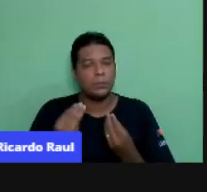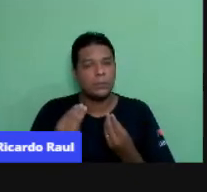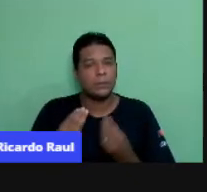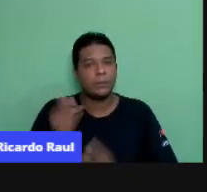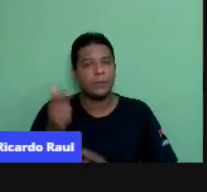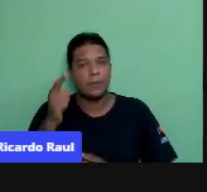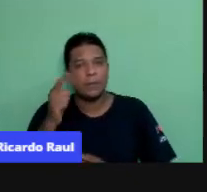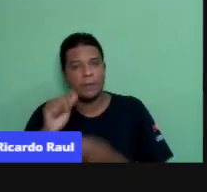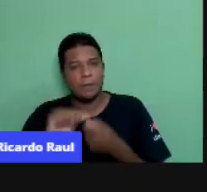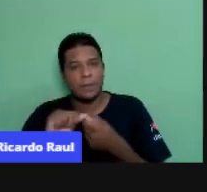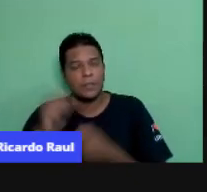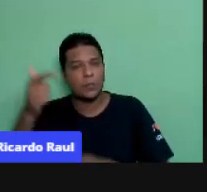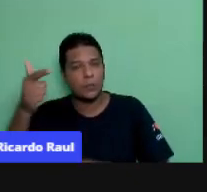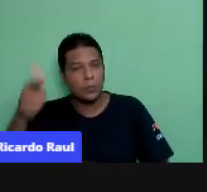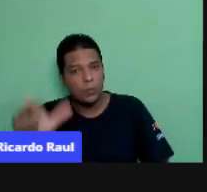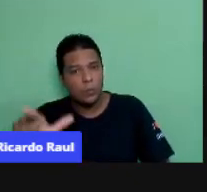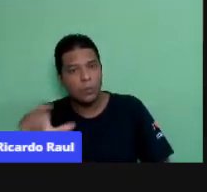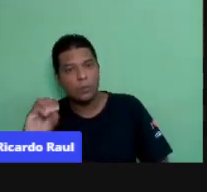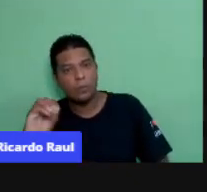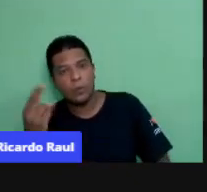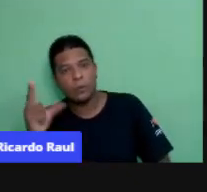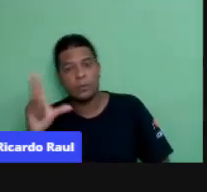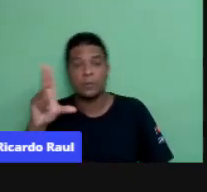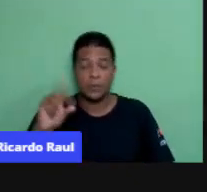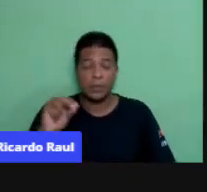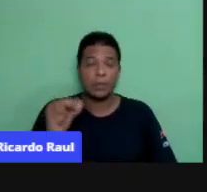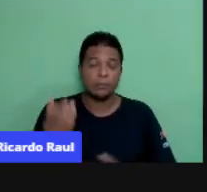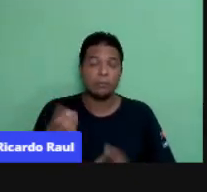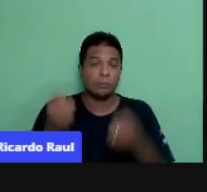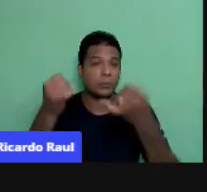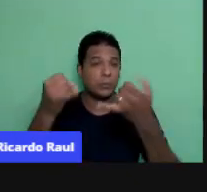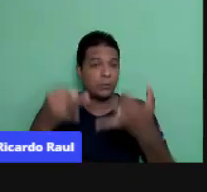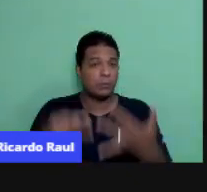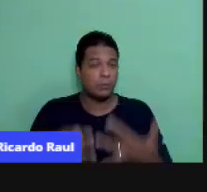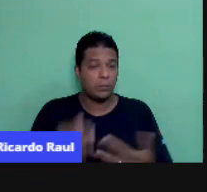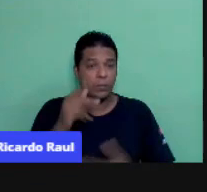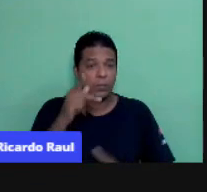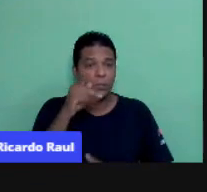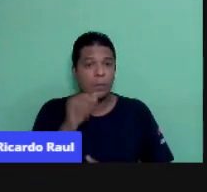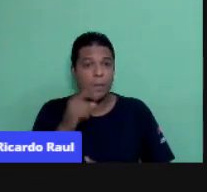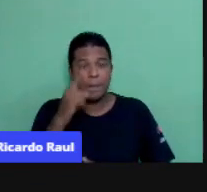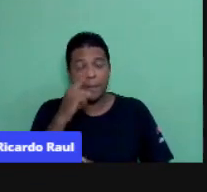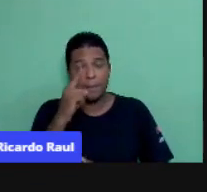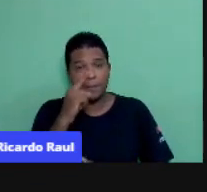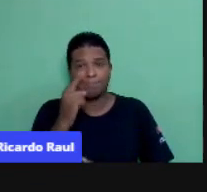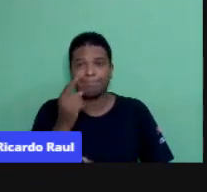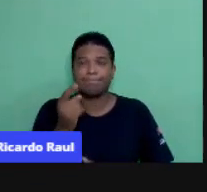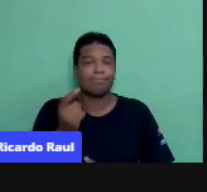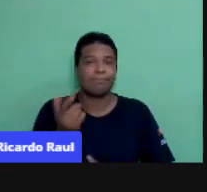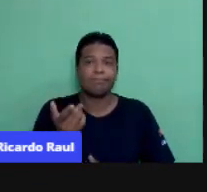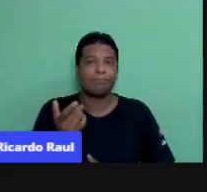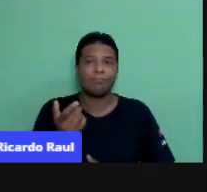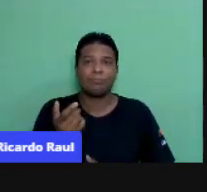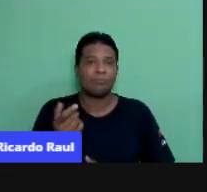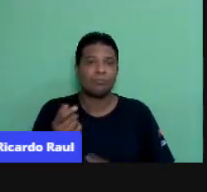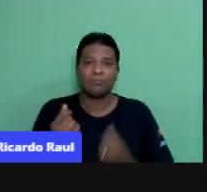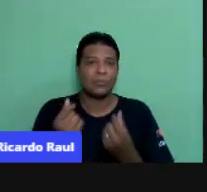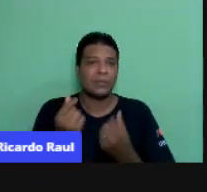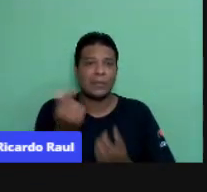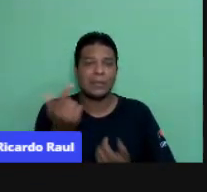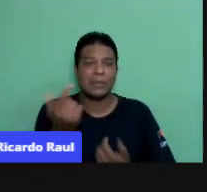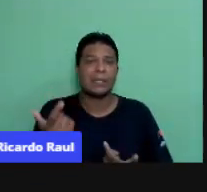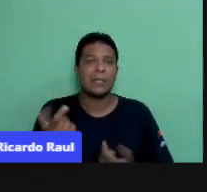repetir aquela atividade ou não. Como nós acabamos de falar, muitos pais não têm condições mesmo, a gente sabe disso. Às vezes é